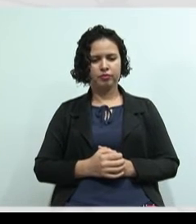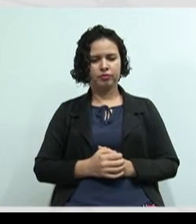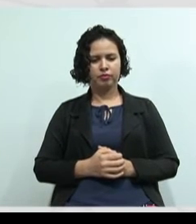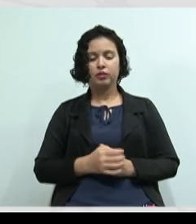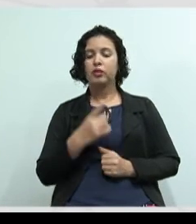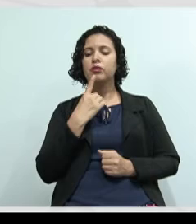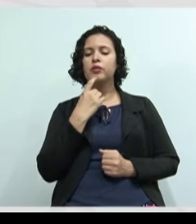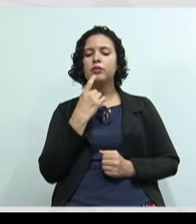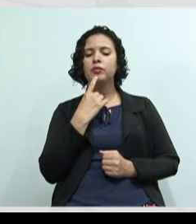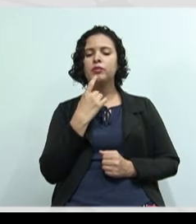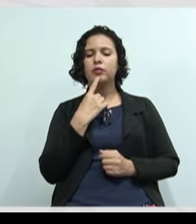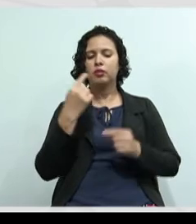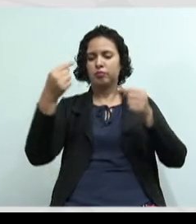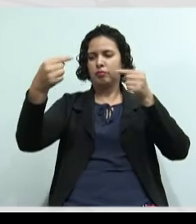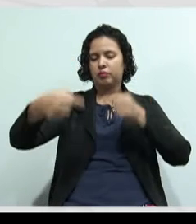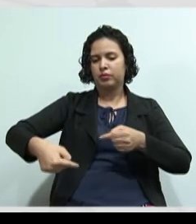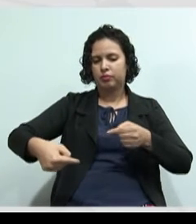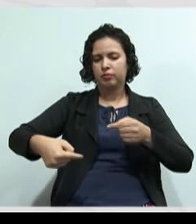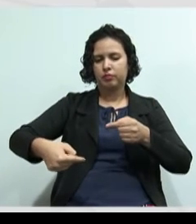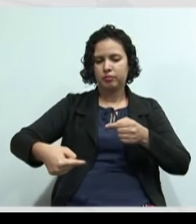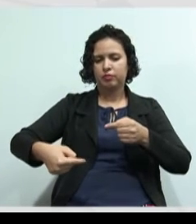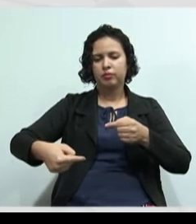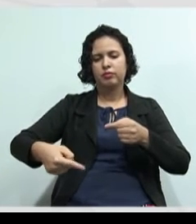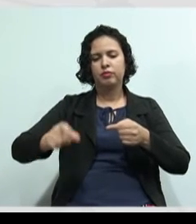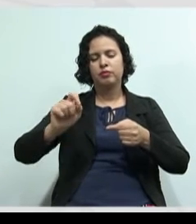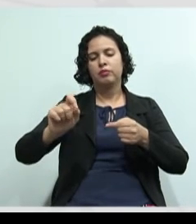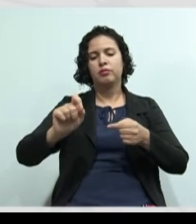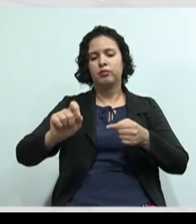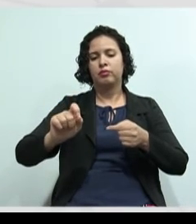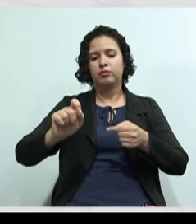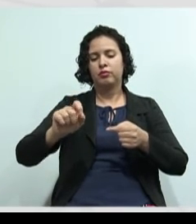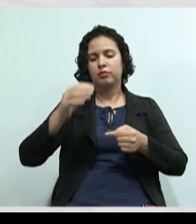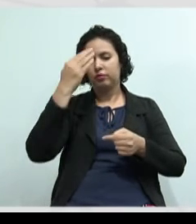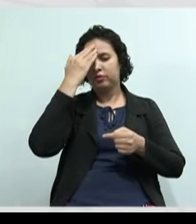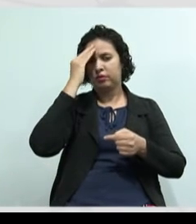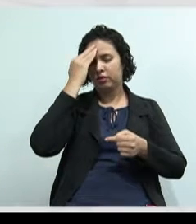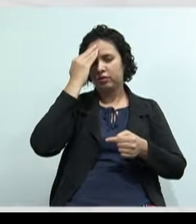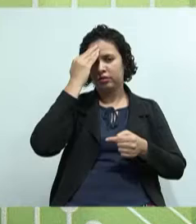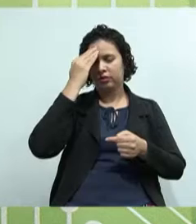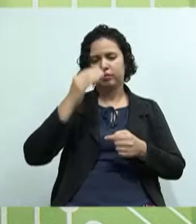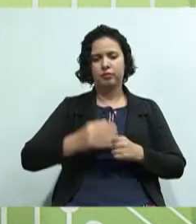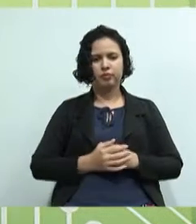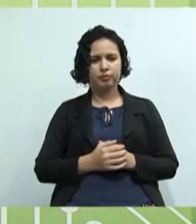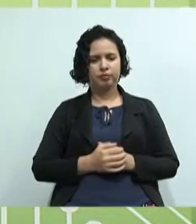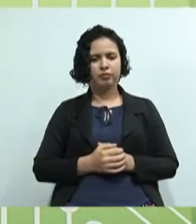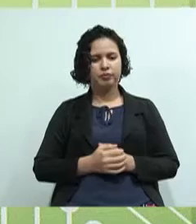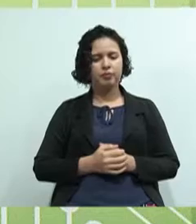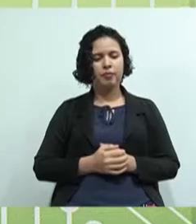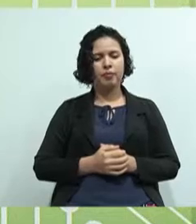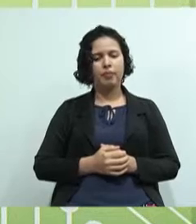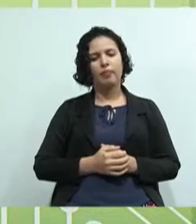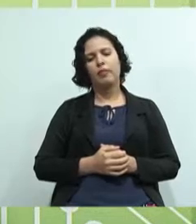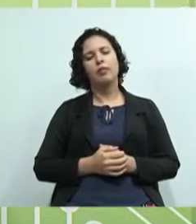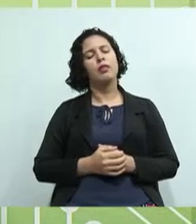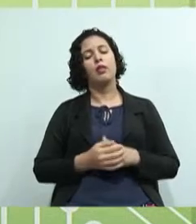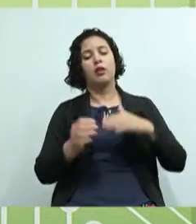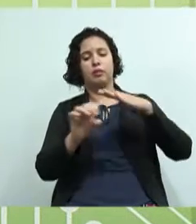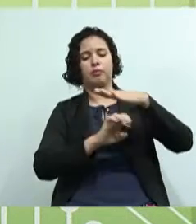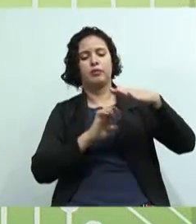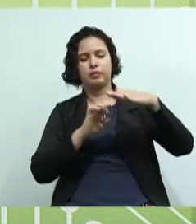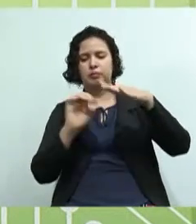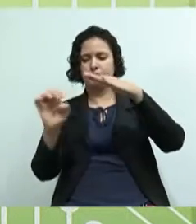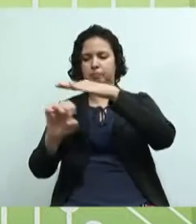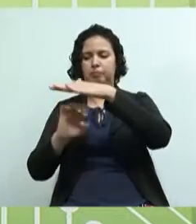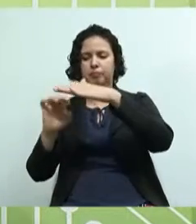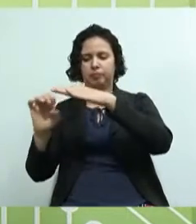é a rivalidade entre os concorrentes, tá? Você entendeu muito bem que os concorrentes, volta aqui para mim, Olha só, os concorrentes, eles são